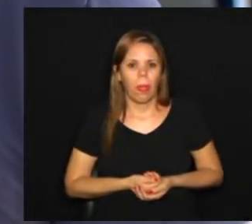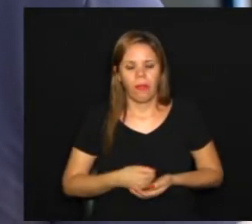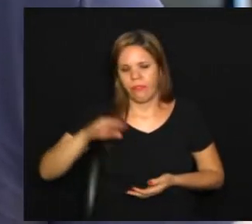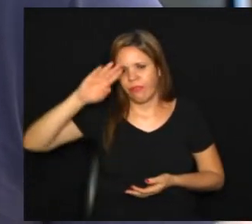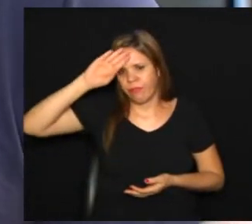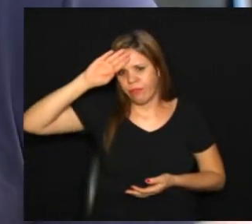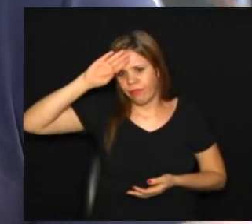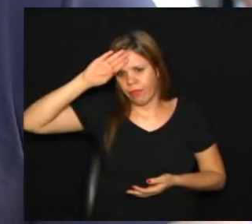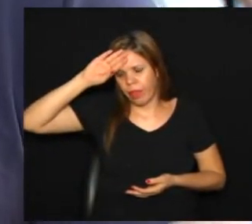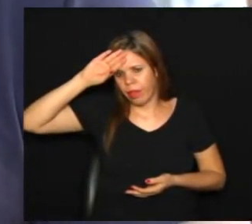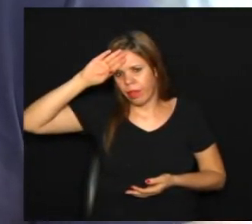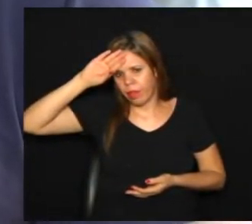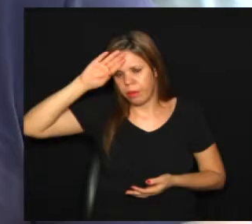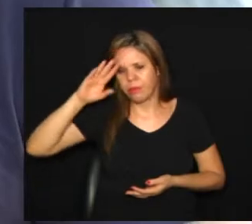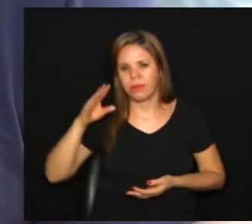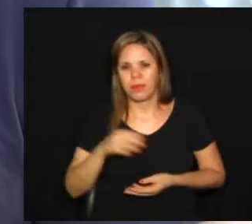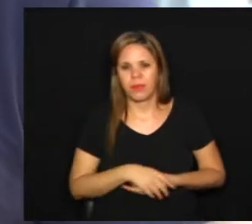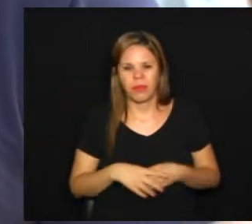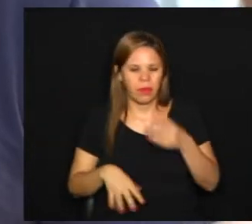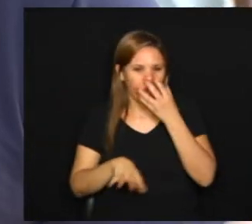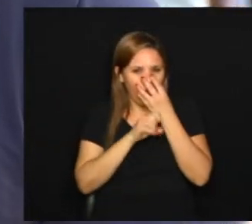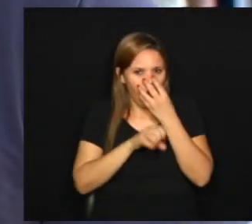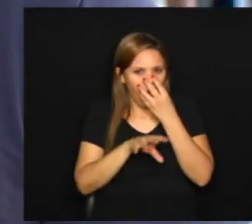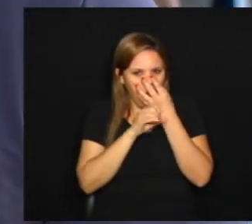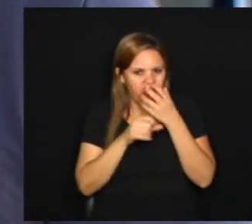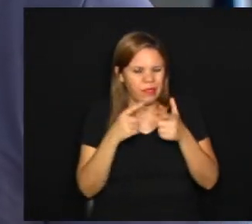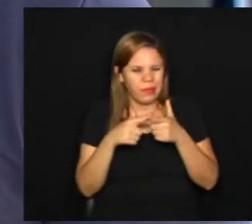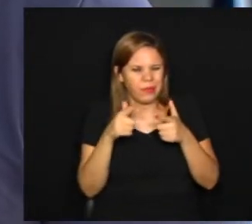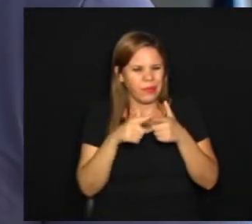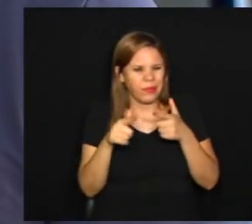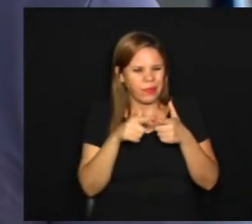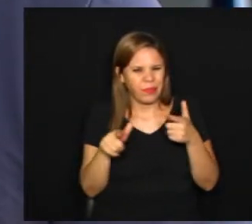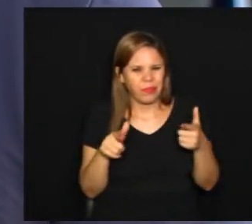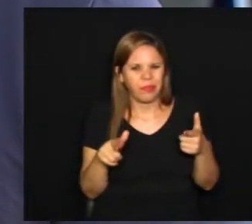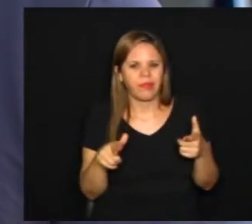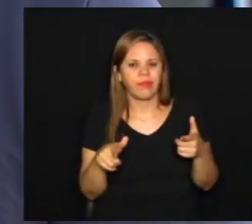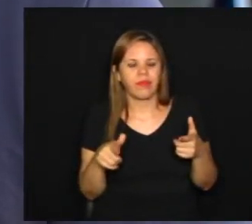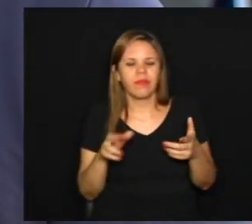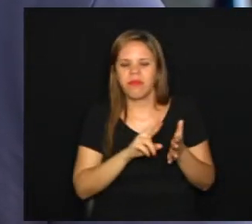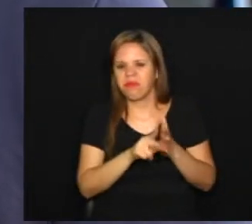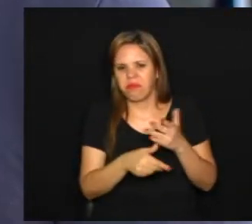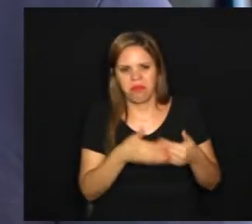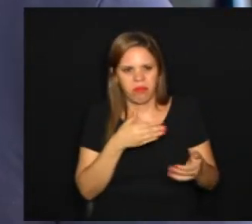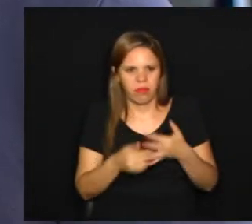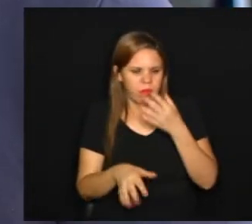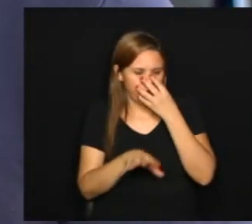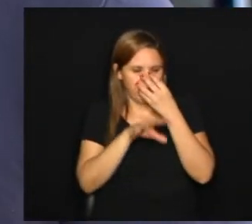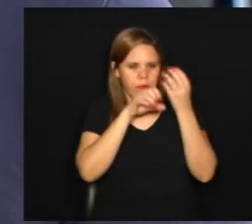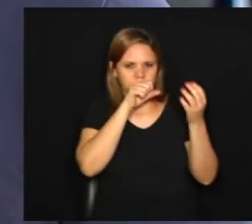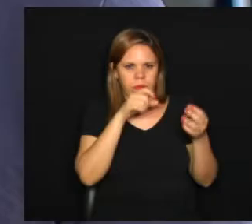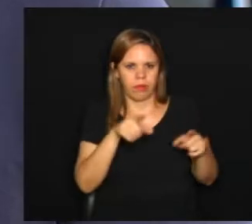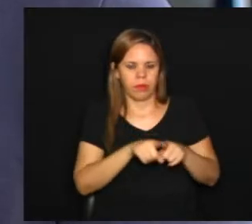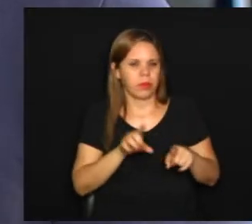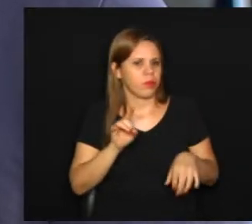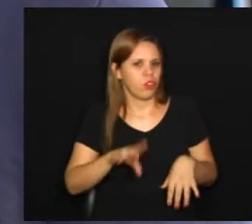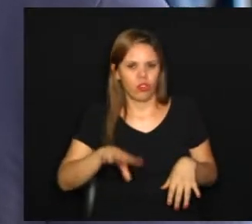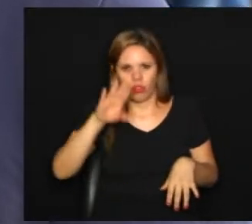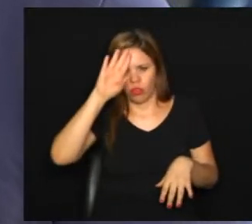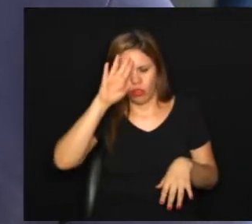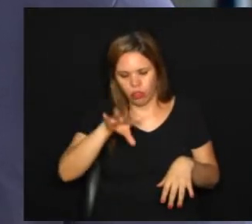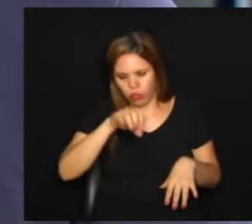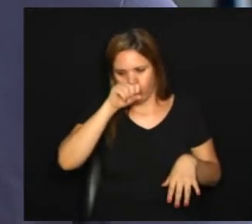febre, dificuldade respiratória ou algum outro sintoma respiratório, mas o mais importante que tudo, não é febre e